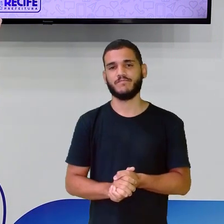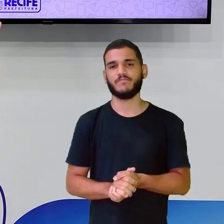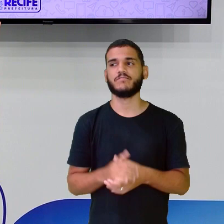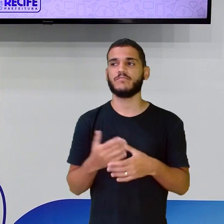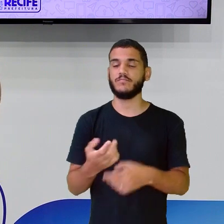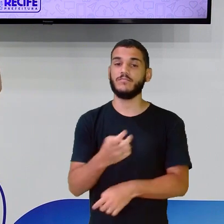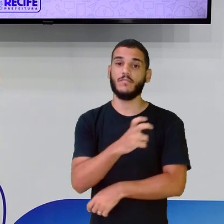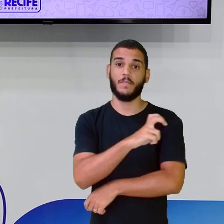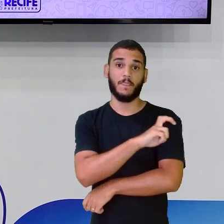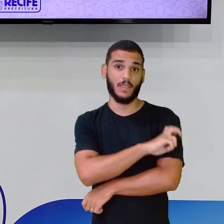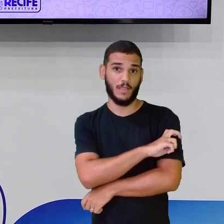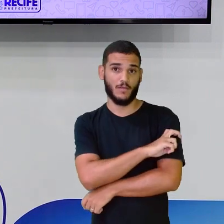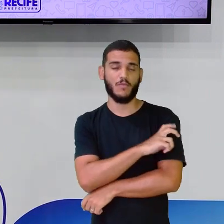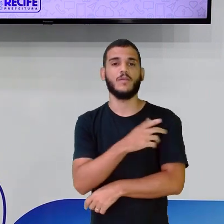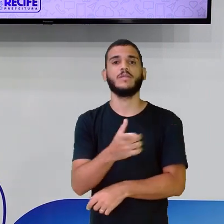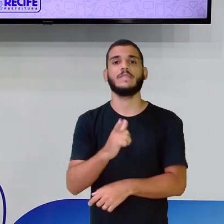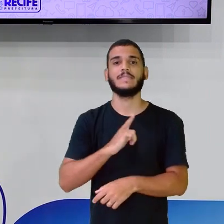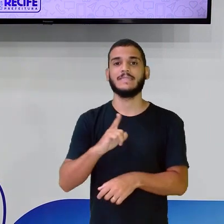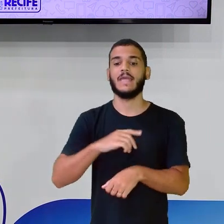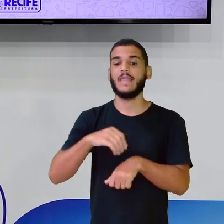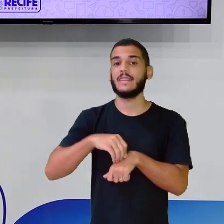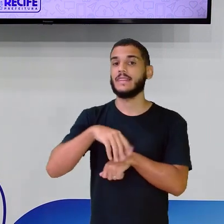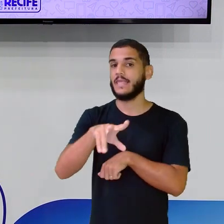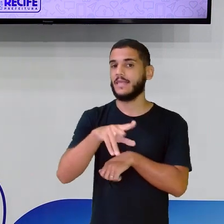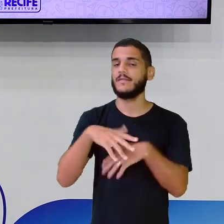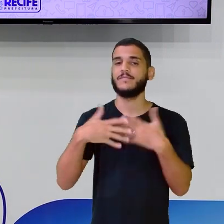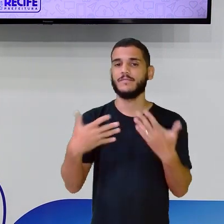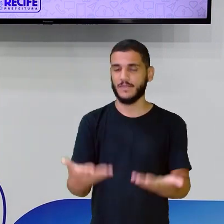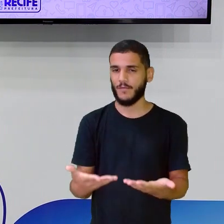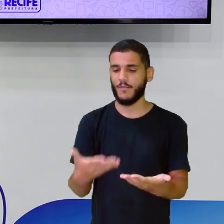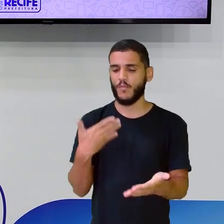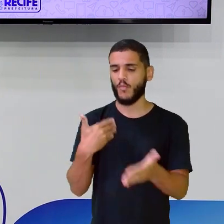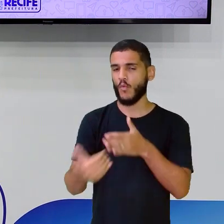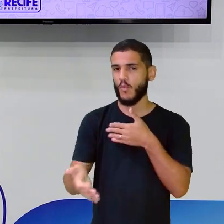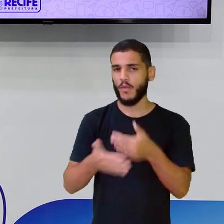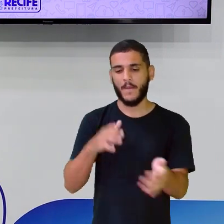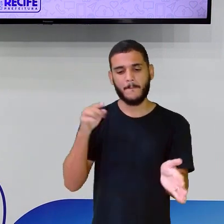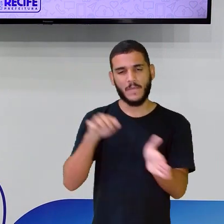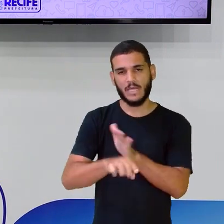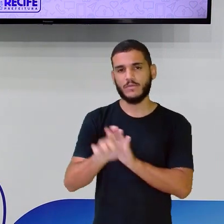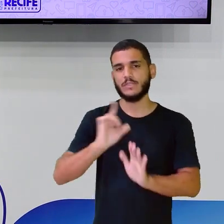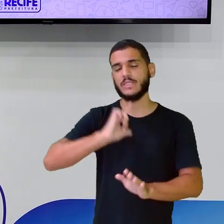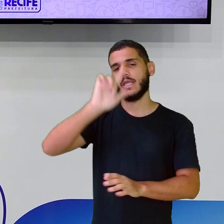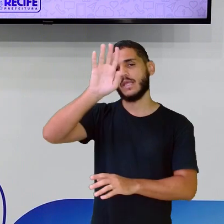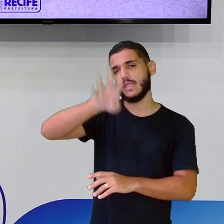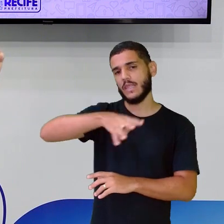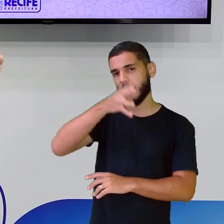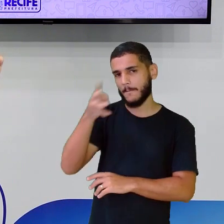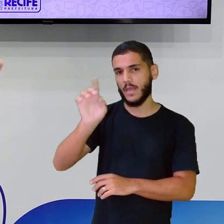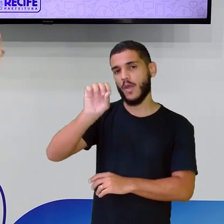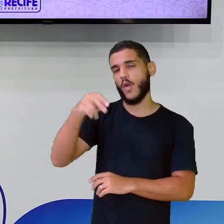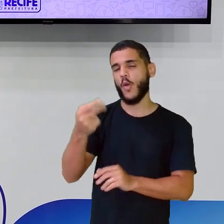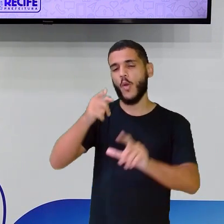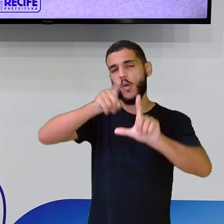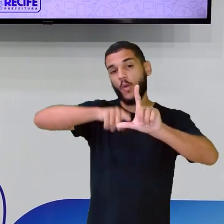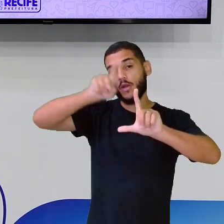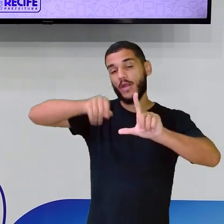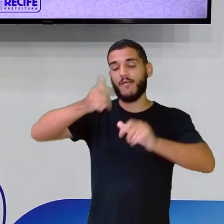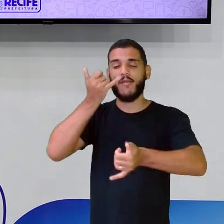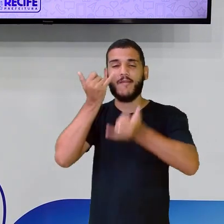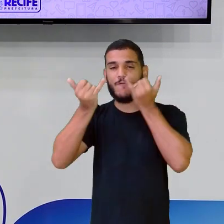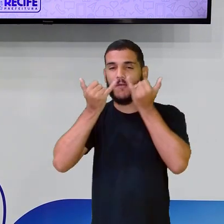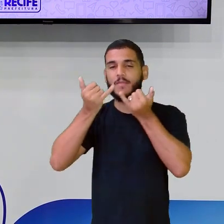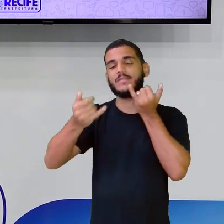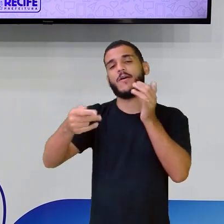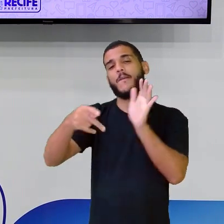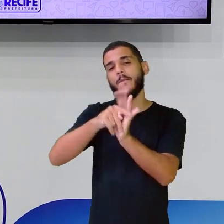Quinto ano, pega essa dica. Qualquer questão que envolva tabela ou gráfico, a